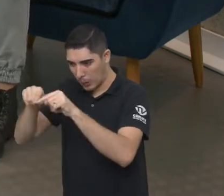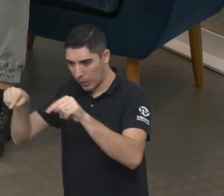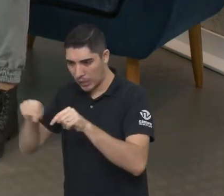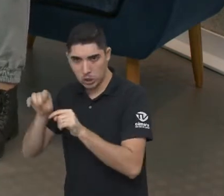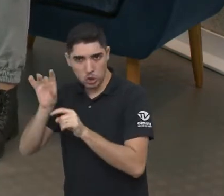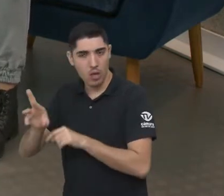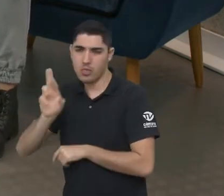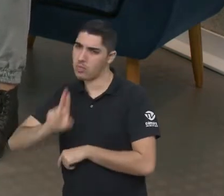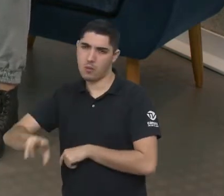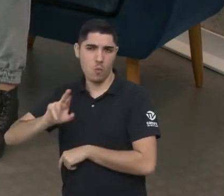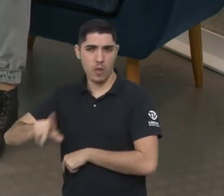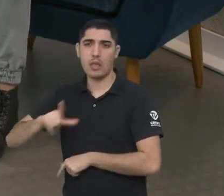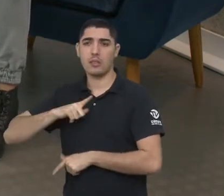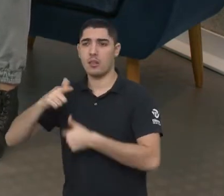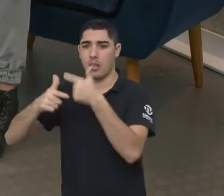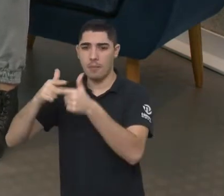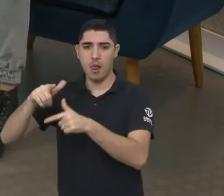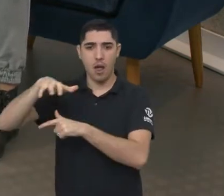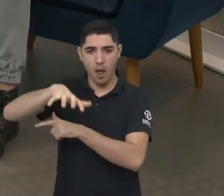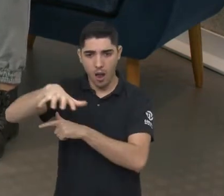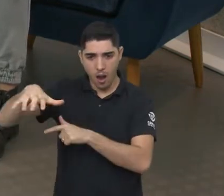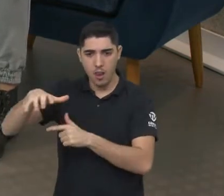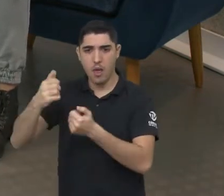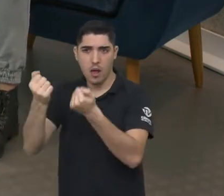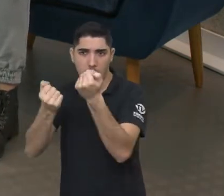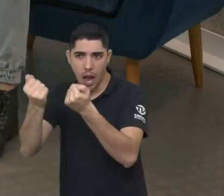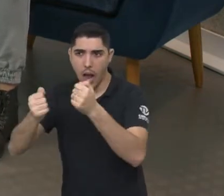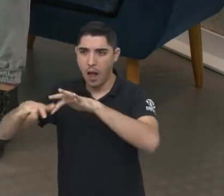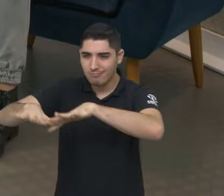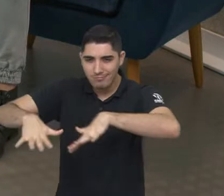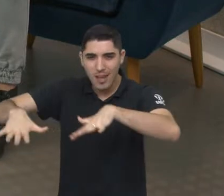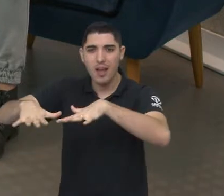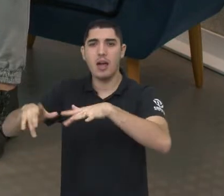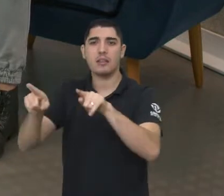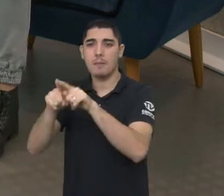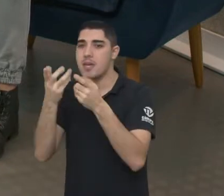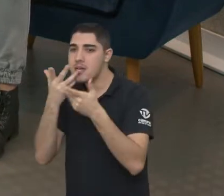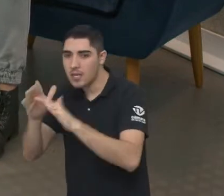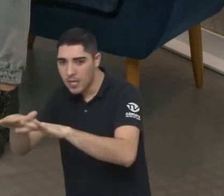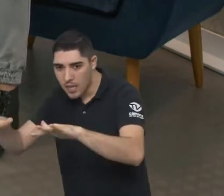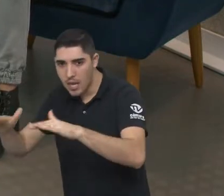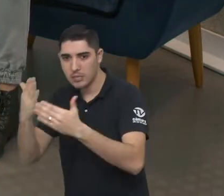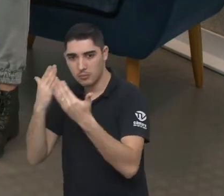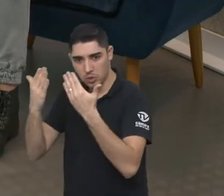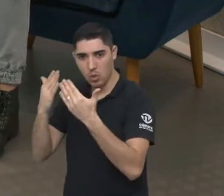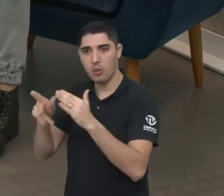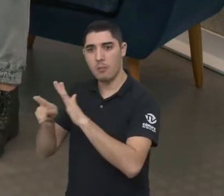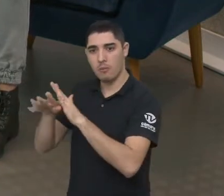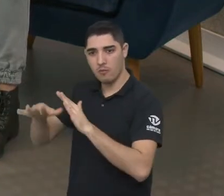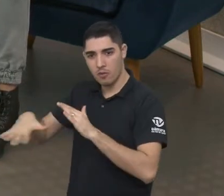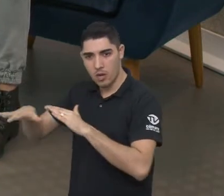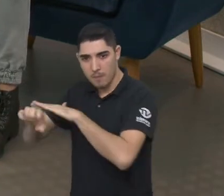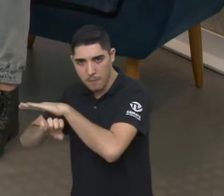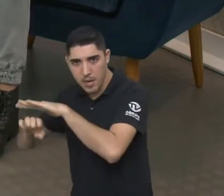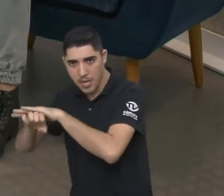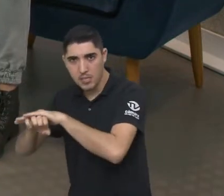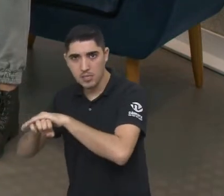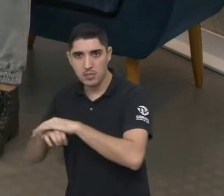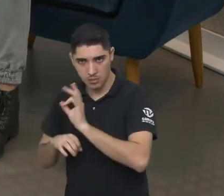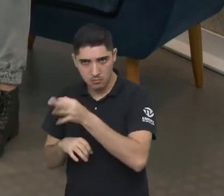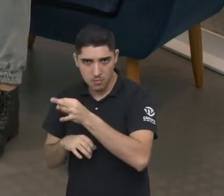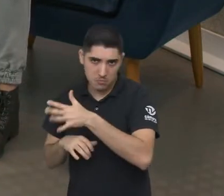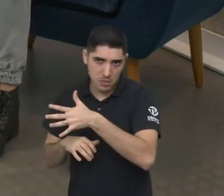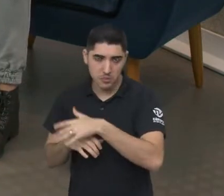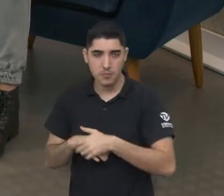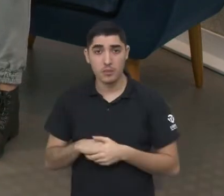vai ter o psicólogo para trabalhar no setor de trânsito, a gente vai ter um psicólogo para trabalhar com crianças, vai ter um psicólogo para trabalhar em empresas, é mais ou menos isso, né? E